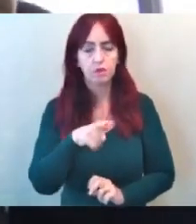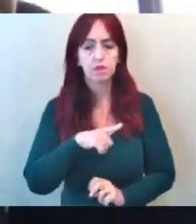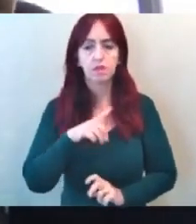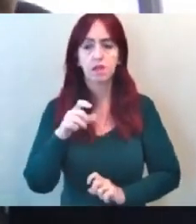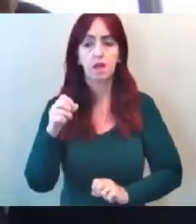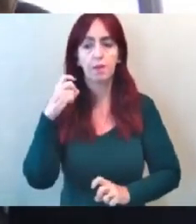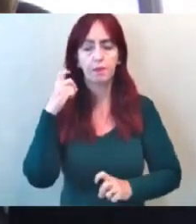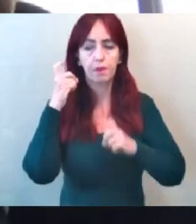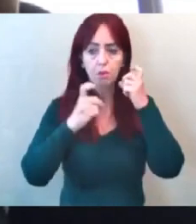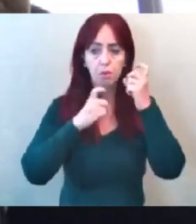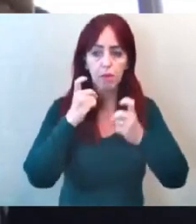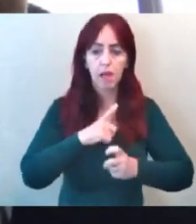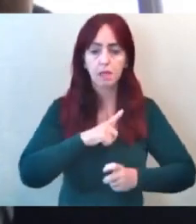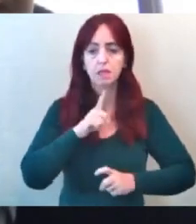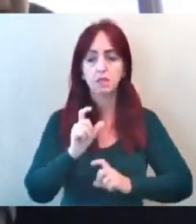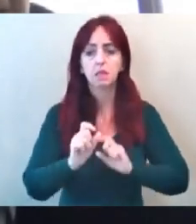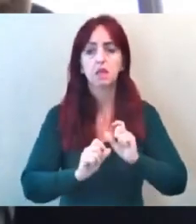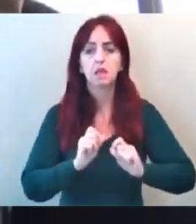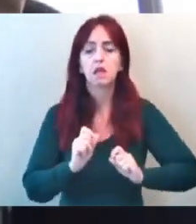algum tipo de